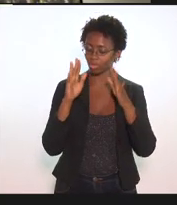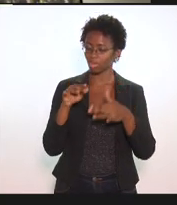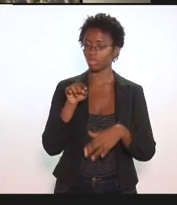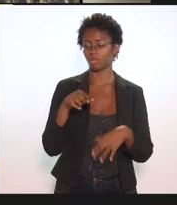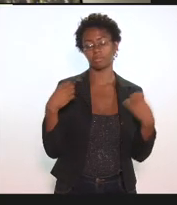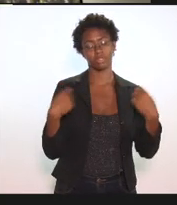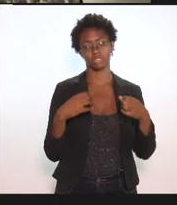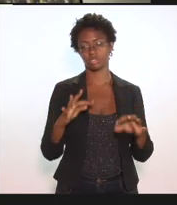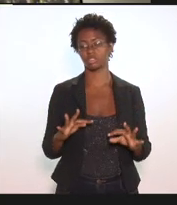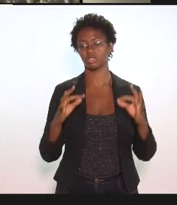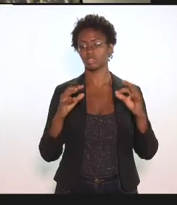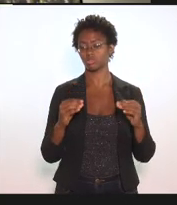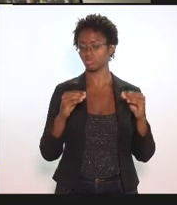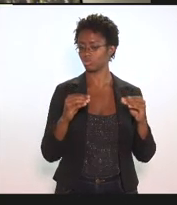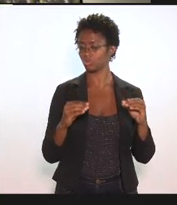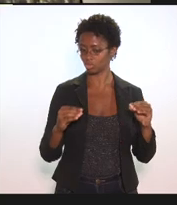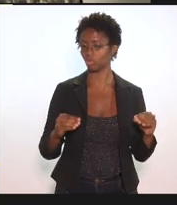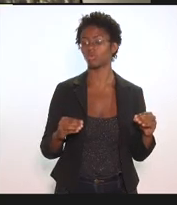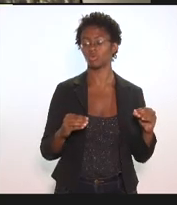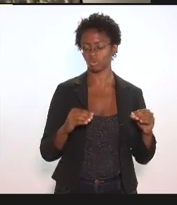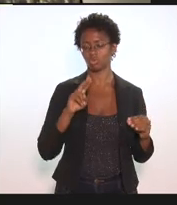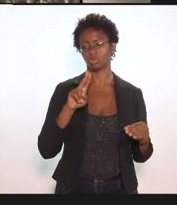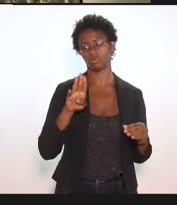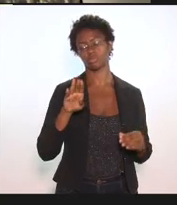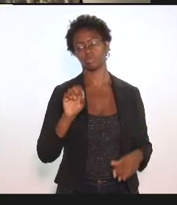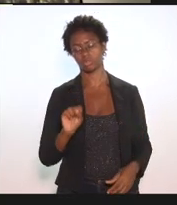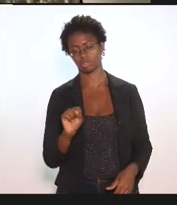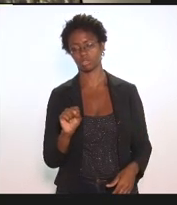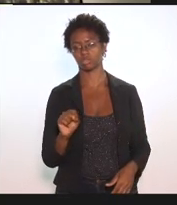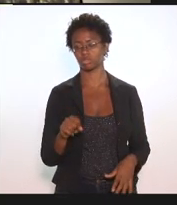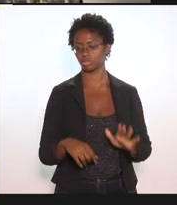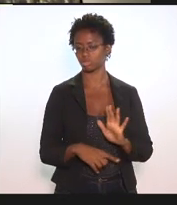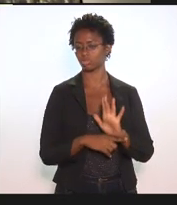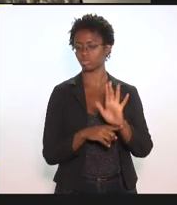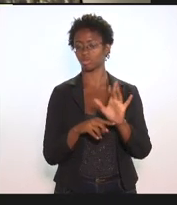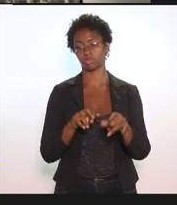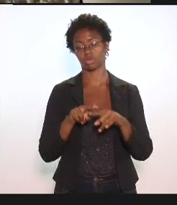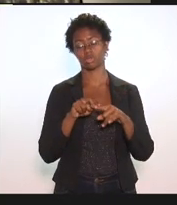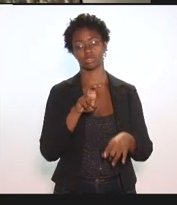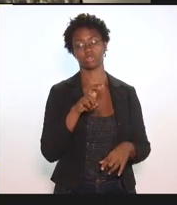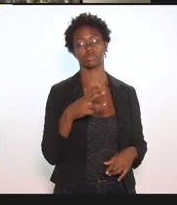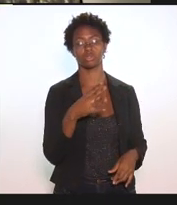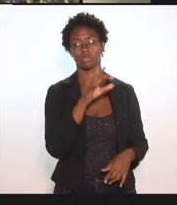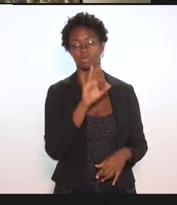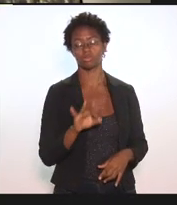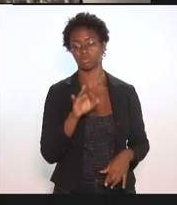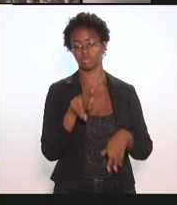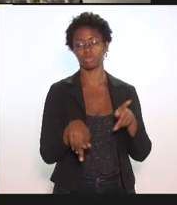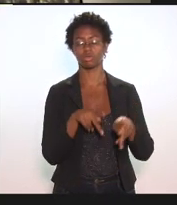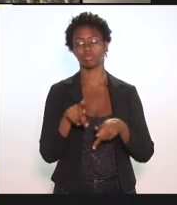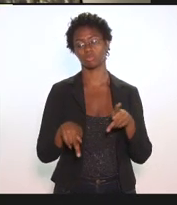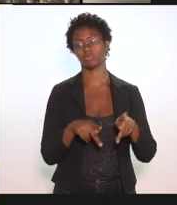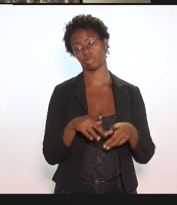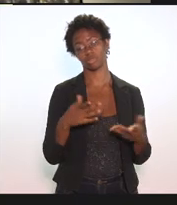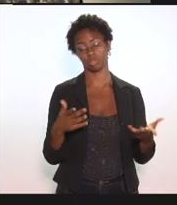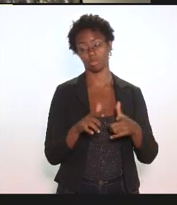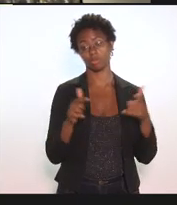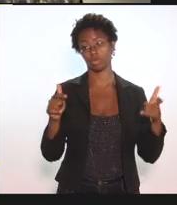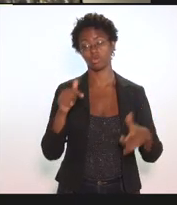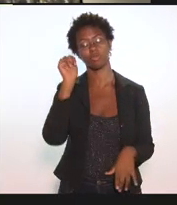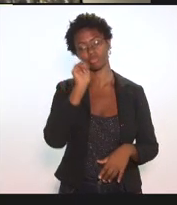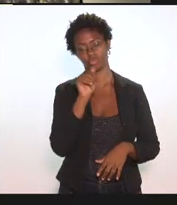toda a rede básica fazer o atendimento das mulheres, que são 53%, né, da população, que são as mulheres. Então, deveria